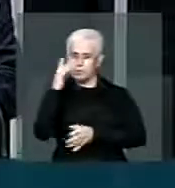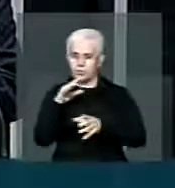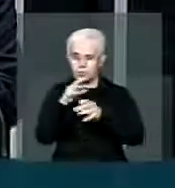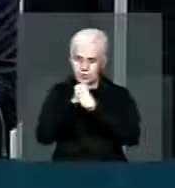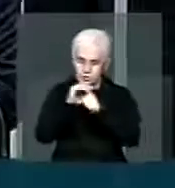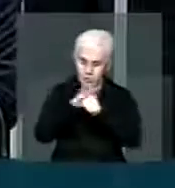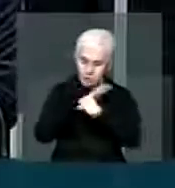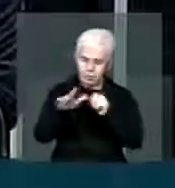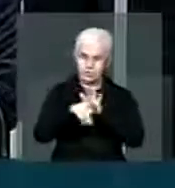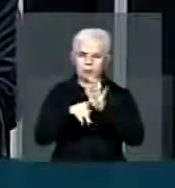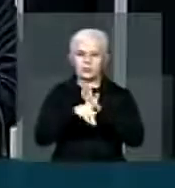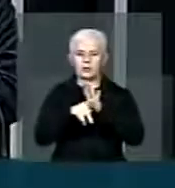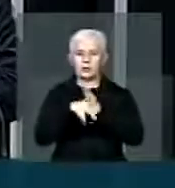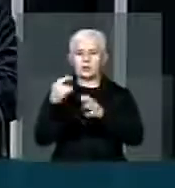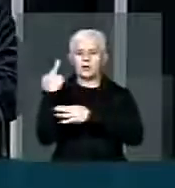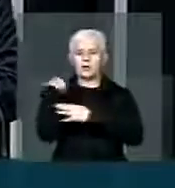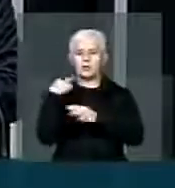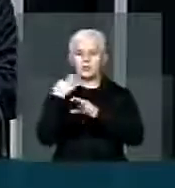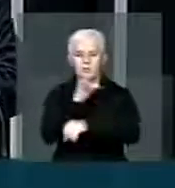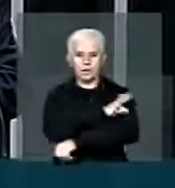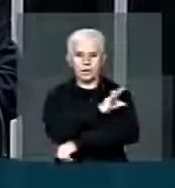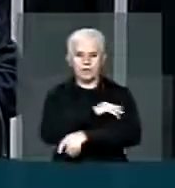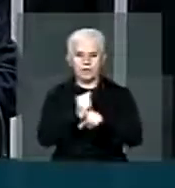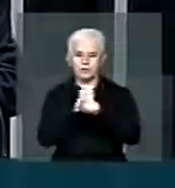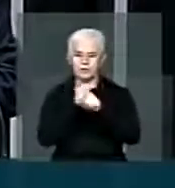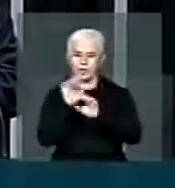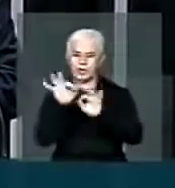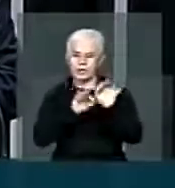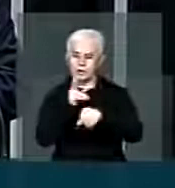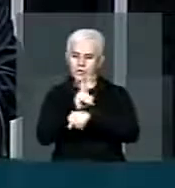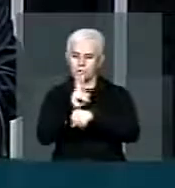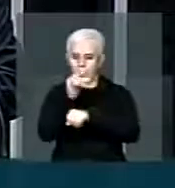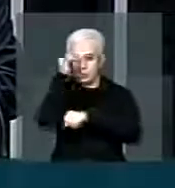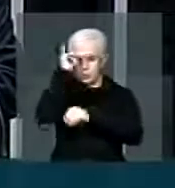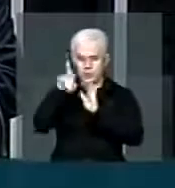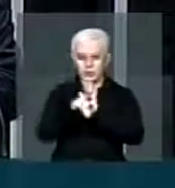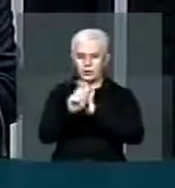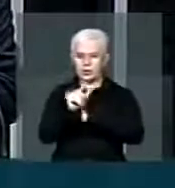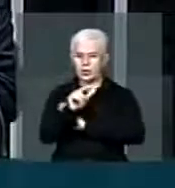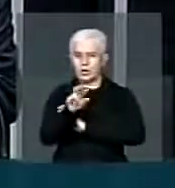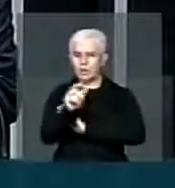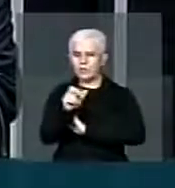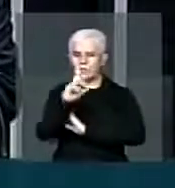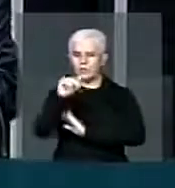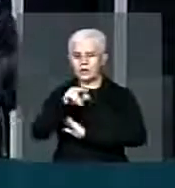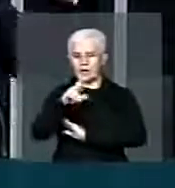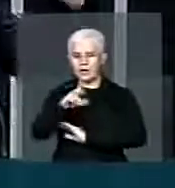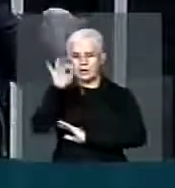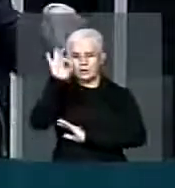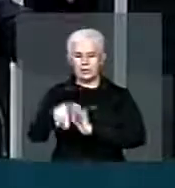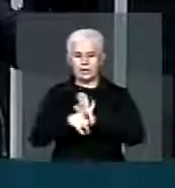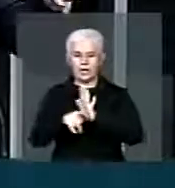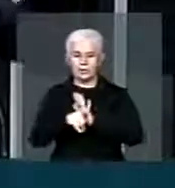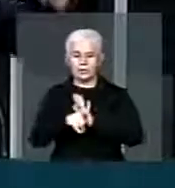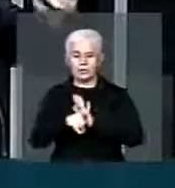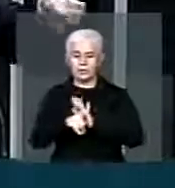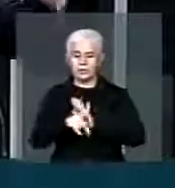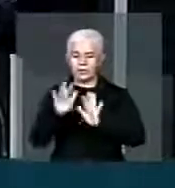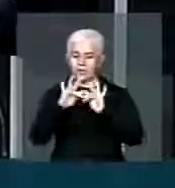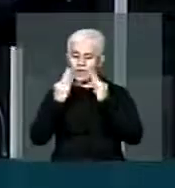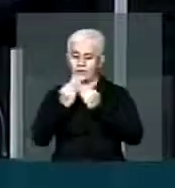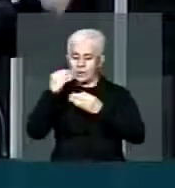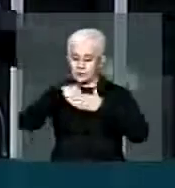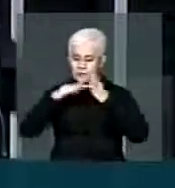técnico, a data da aprovação do plano de prevenção, se o alvará está em dia. O pai, a mãe poderá de casa ter todas